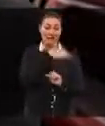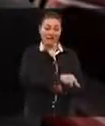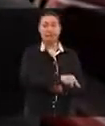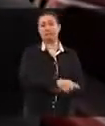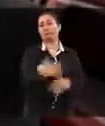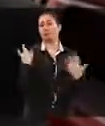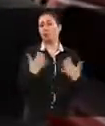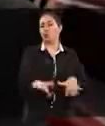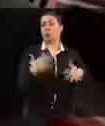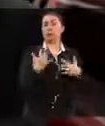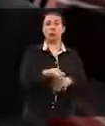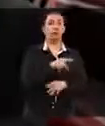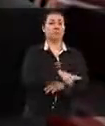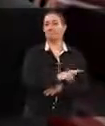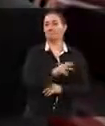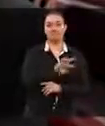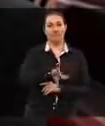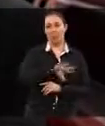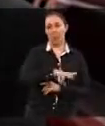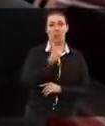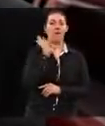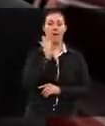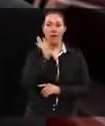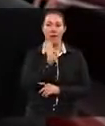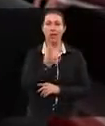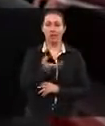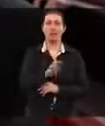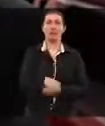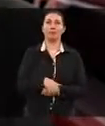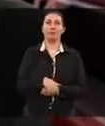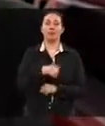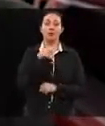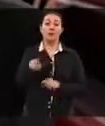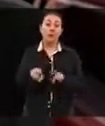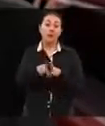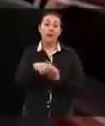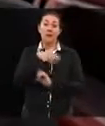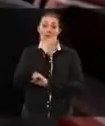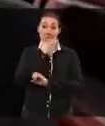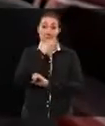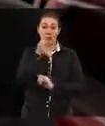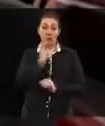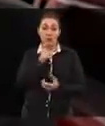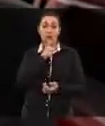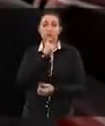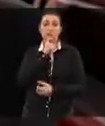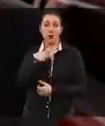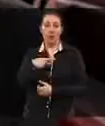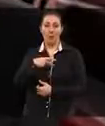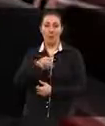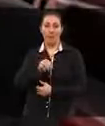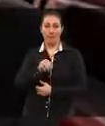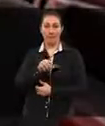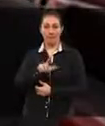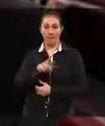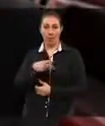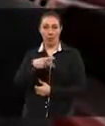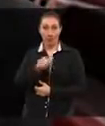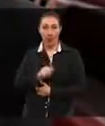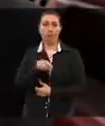Mas esses alimentos muito processados, eles já não são muito legais. Em relação a frutas congeladas, a polpas, né, de